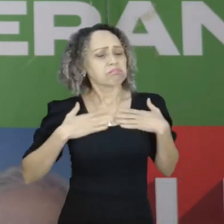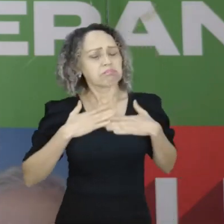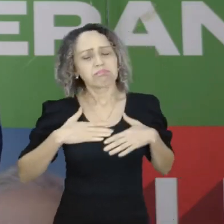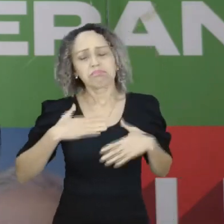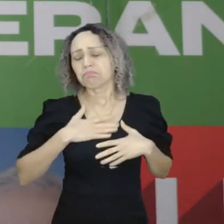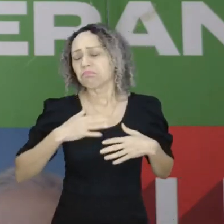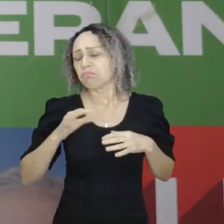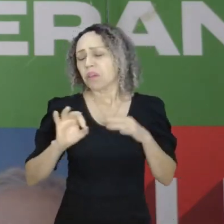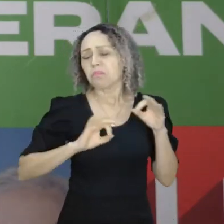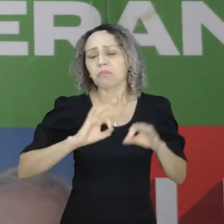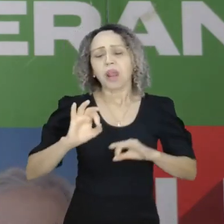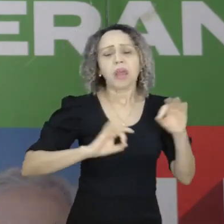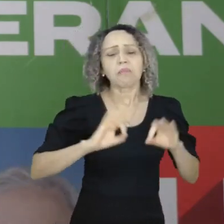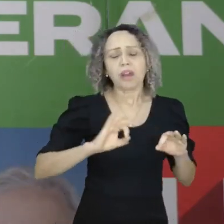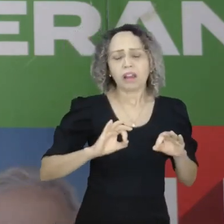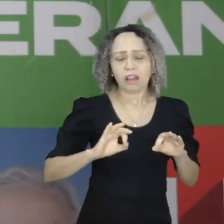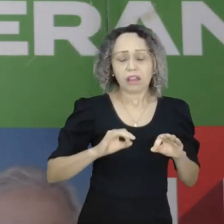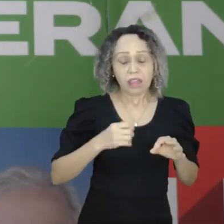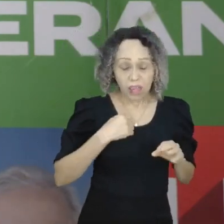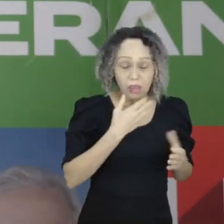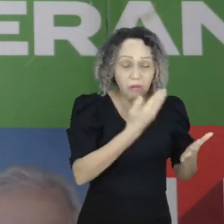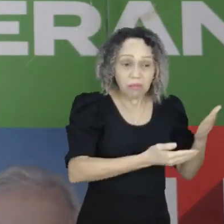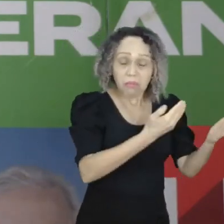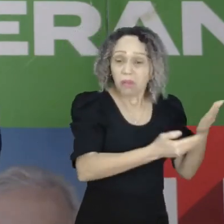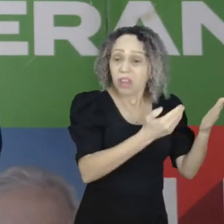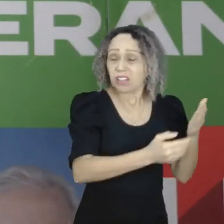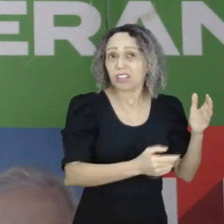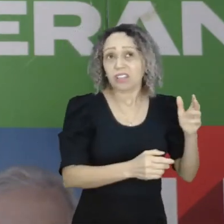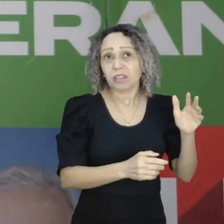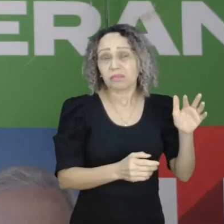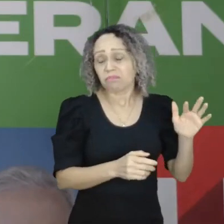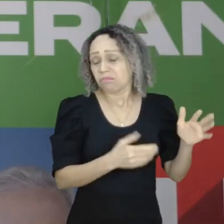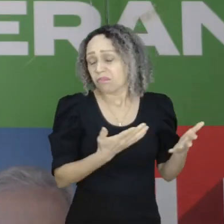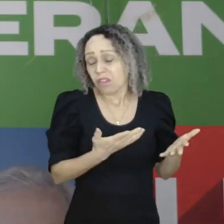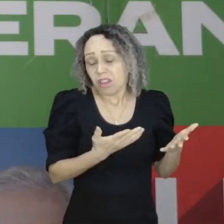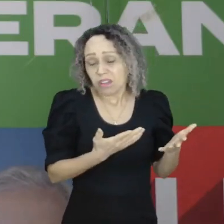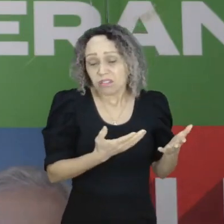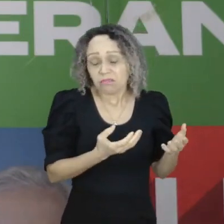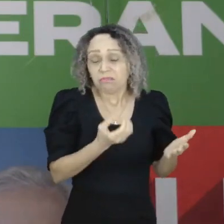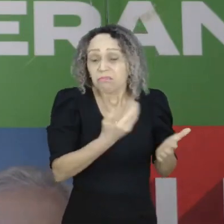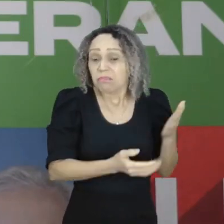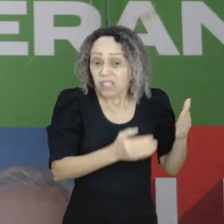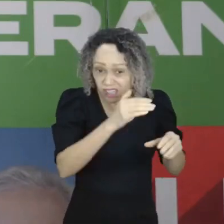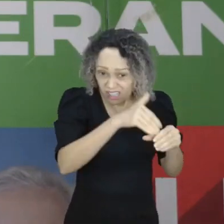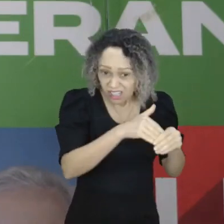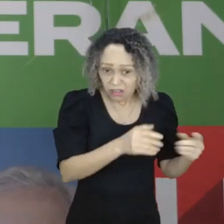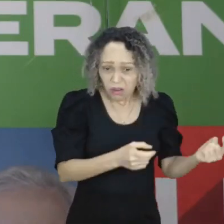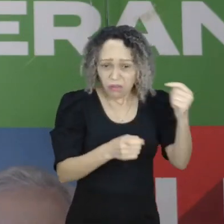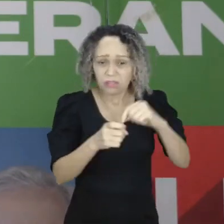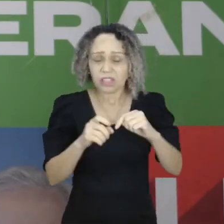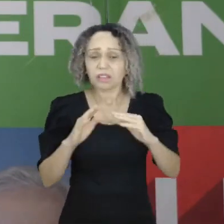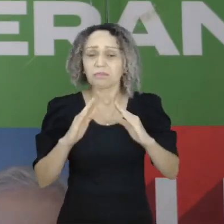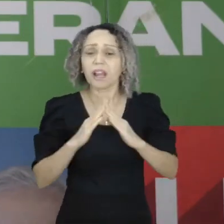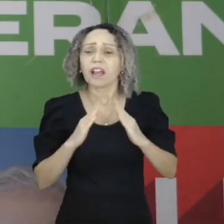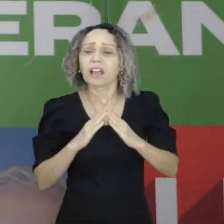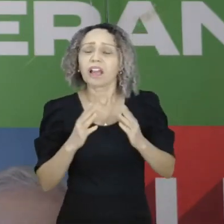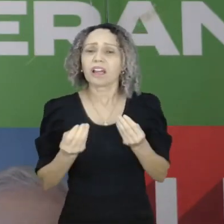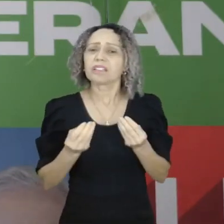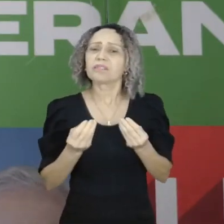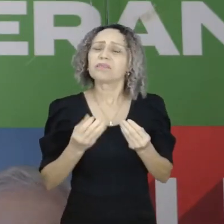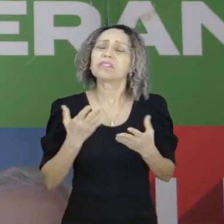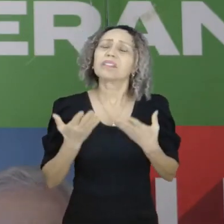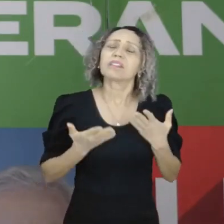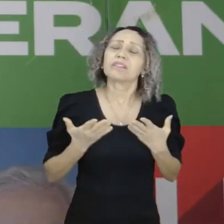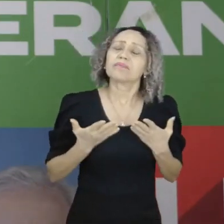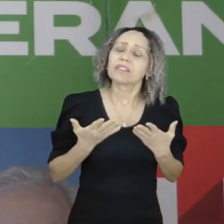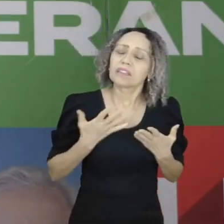preparar. Eu não fiquei xingando, não fiquei lamuriando, não fiquei nervoso. Eu fiquei, foi nervoso comigo mesmo de não ter